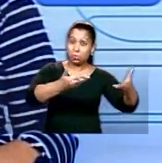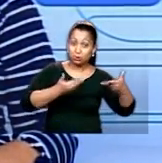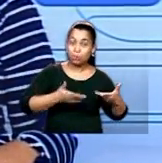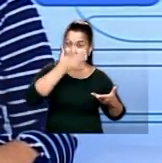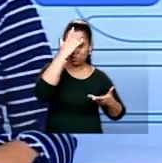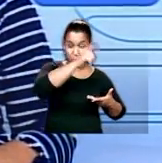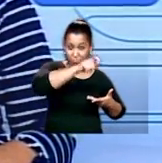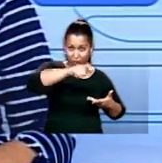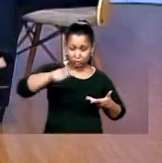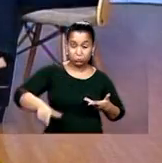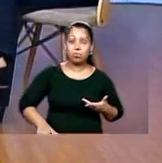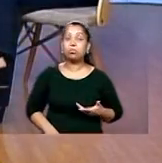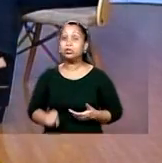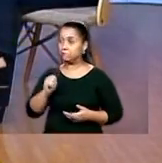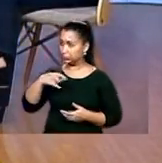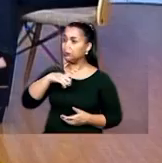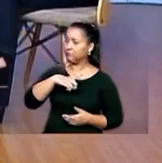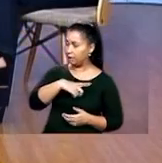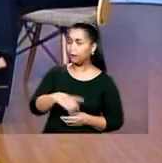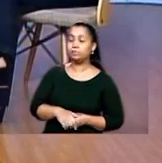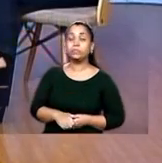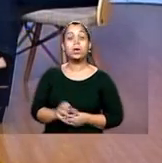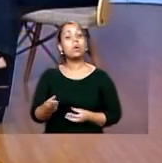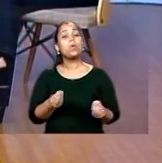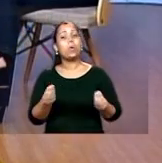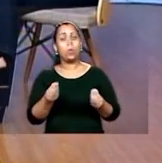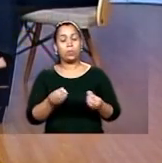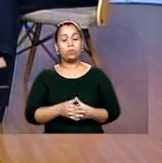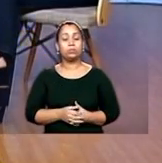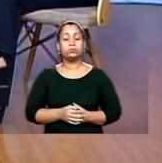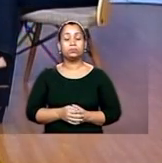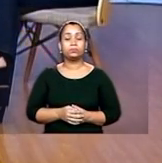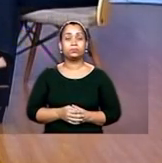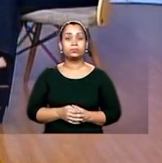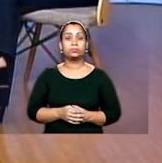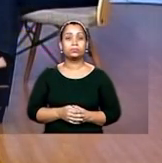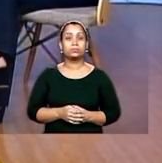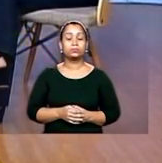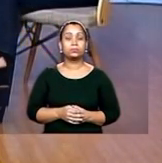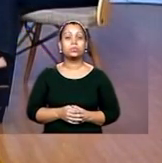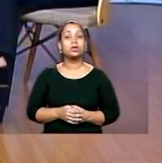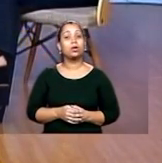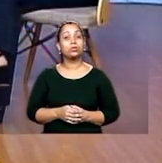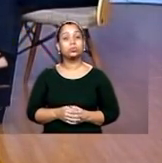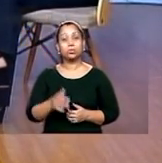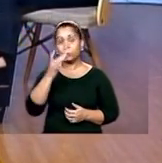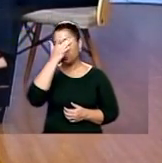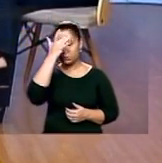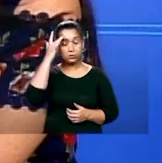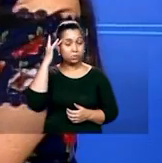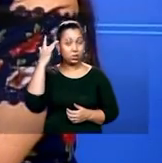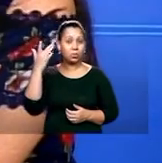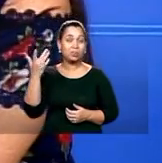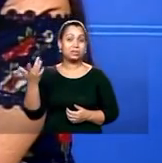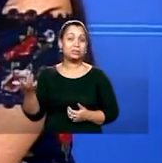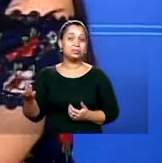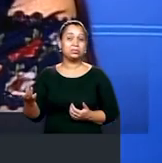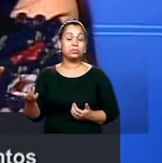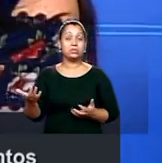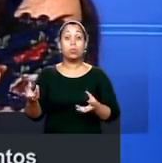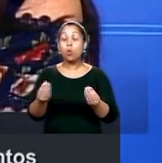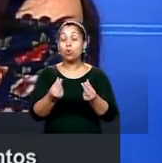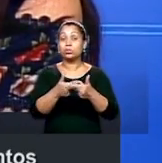pessoas físicas? Existem. Como que funciona? São produtores, às vezes extrapolou